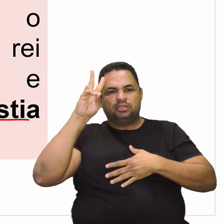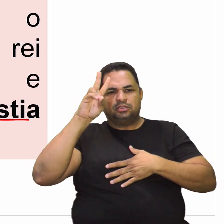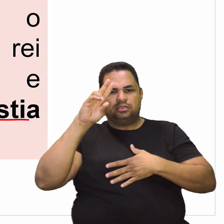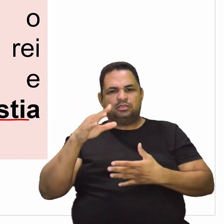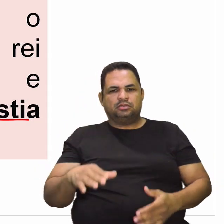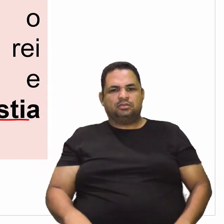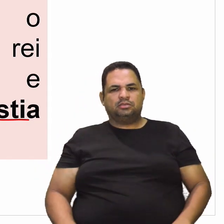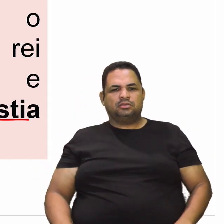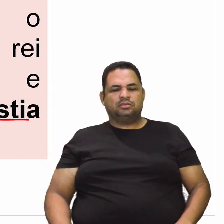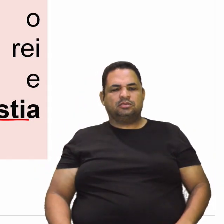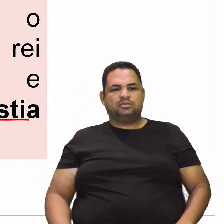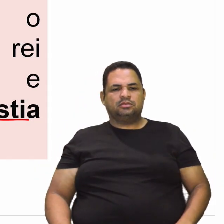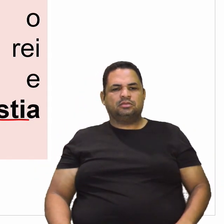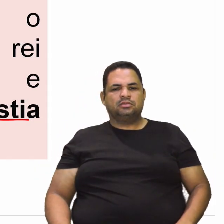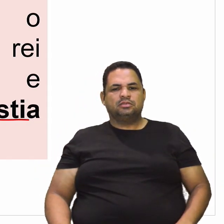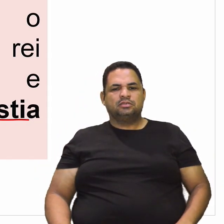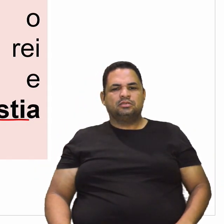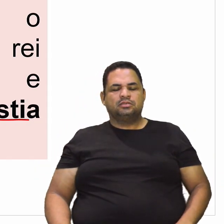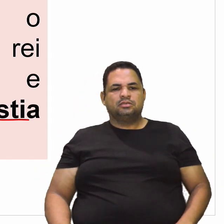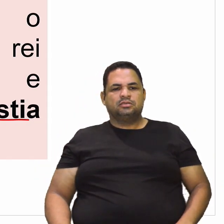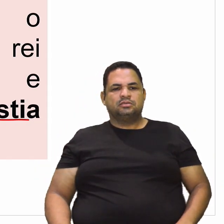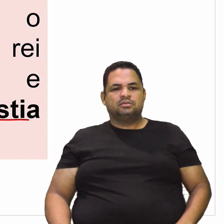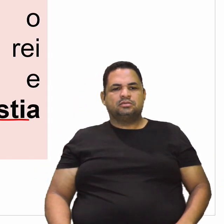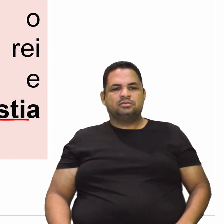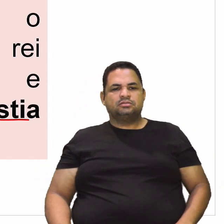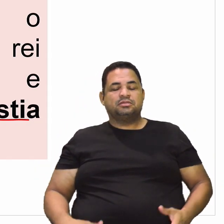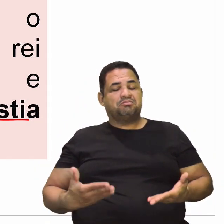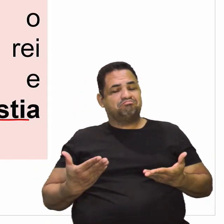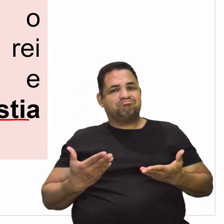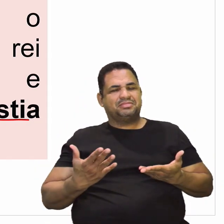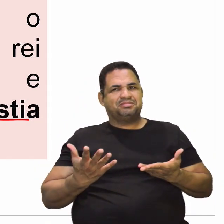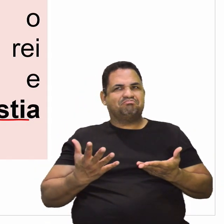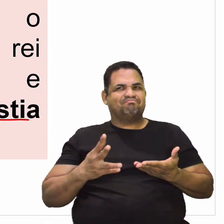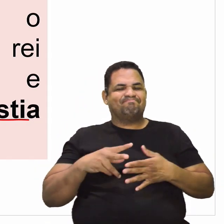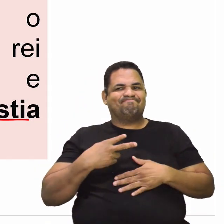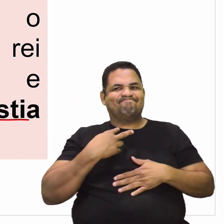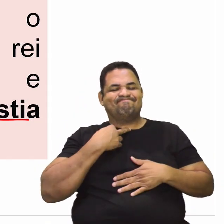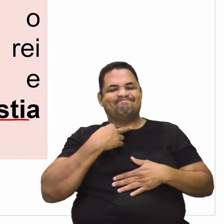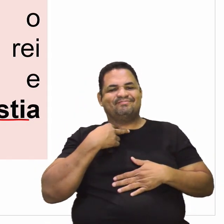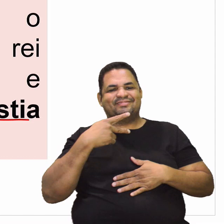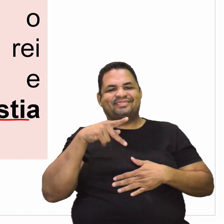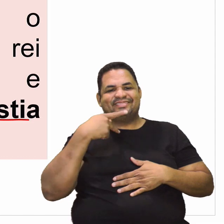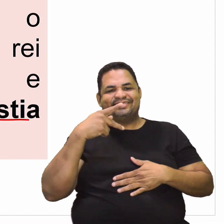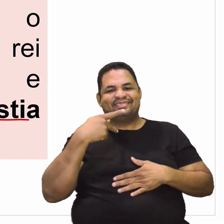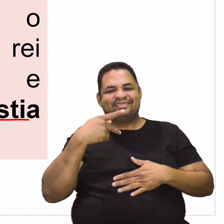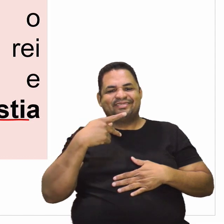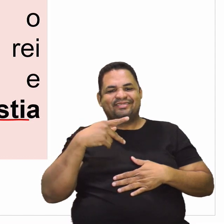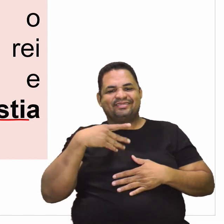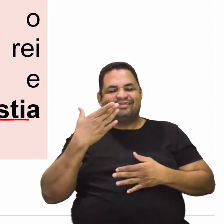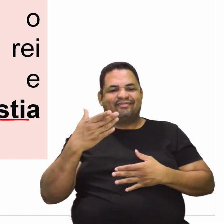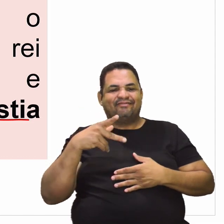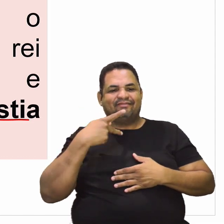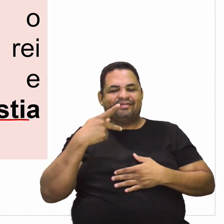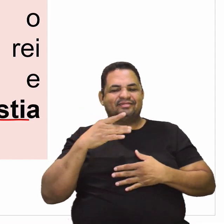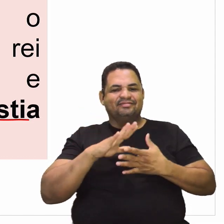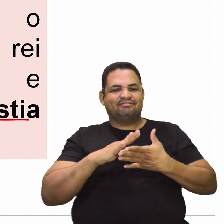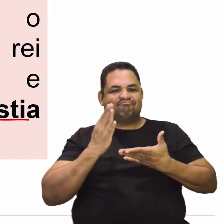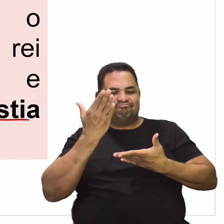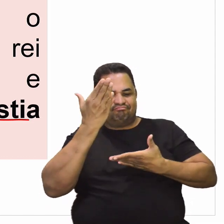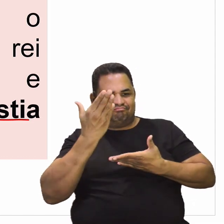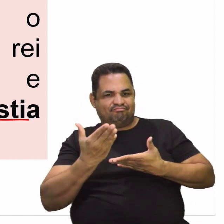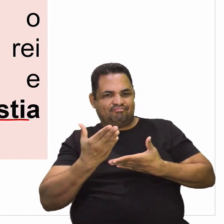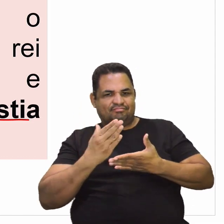Eu sou um pouco suspeito de tecer os meus elogios a